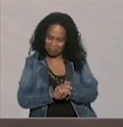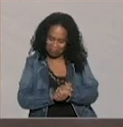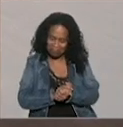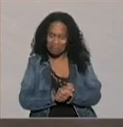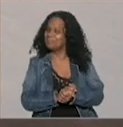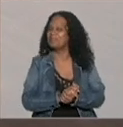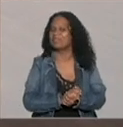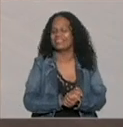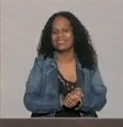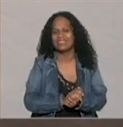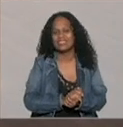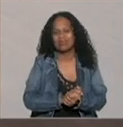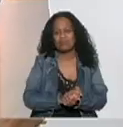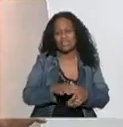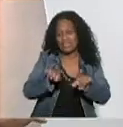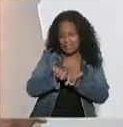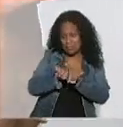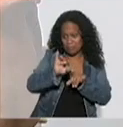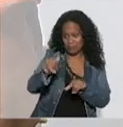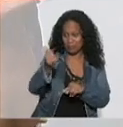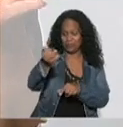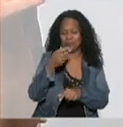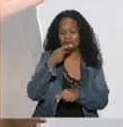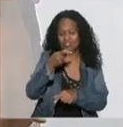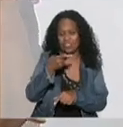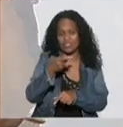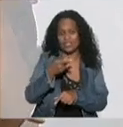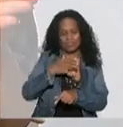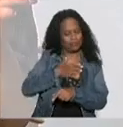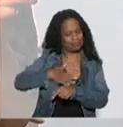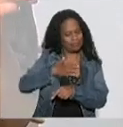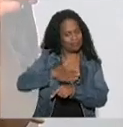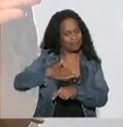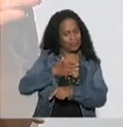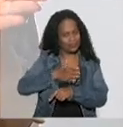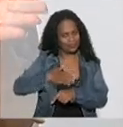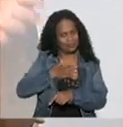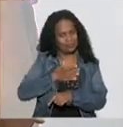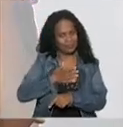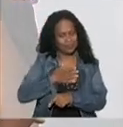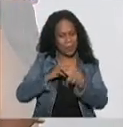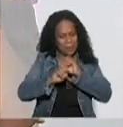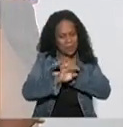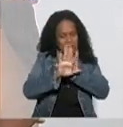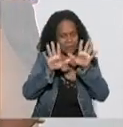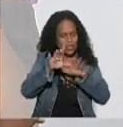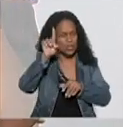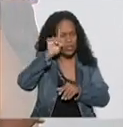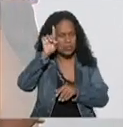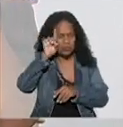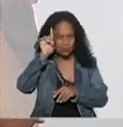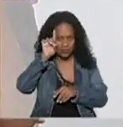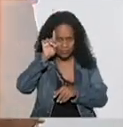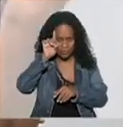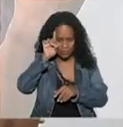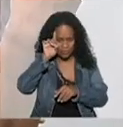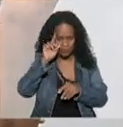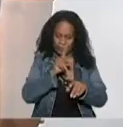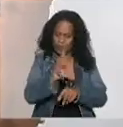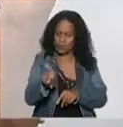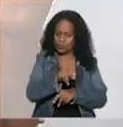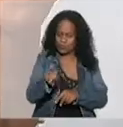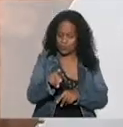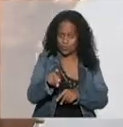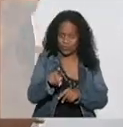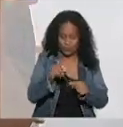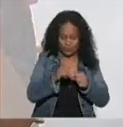que é bem assim, claro. Todos os dias eles fazem um planejamento do dia junto com o professor. As